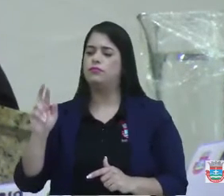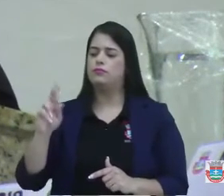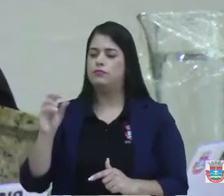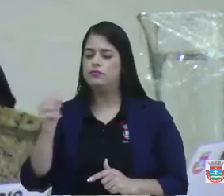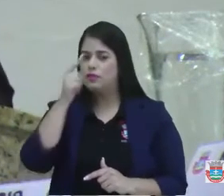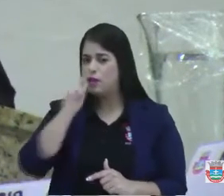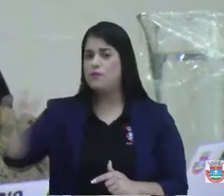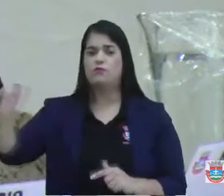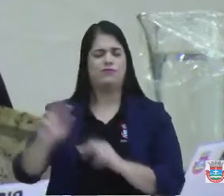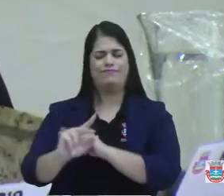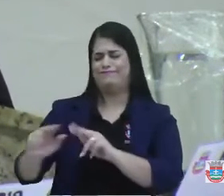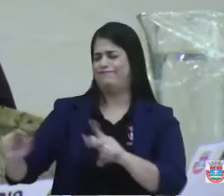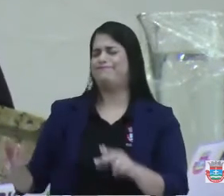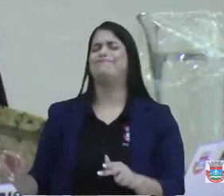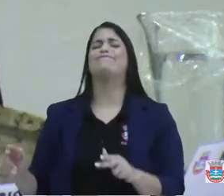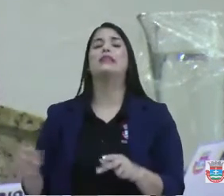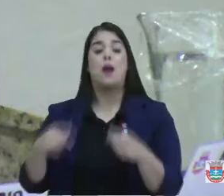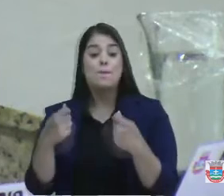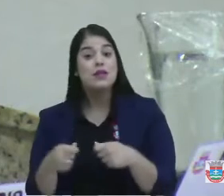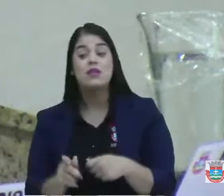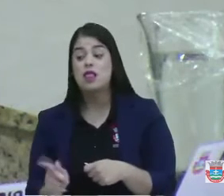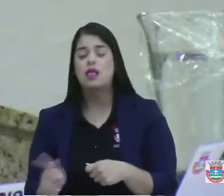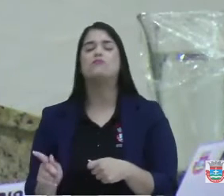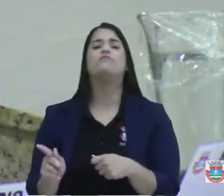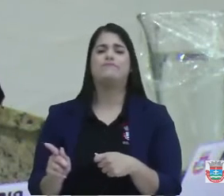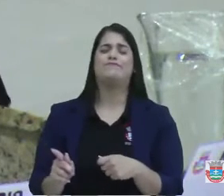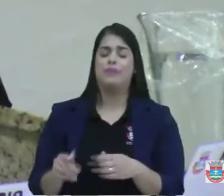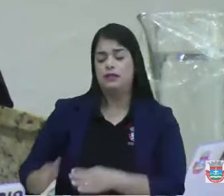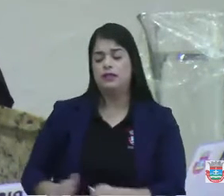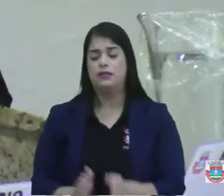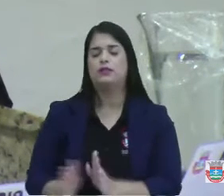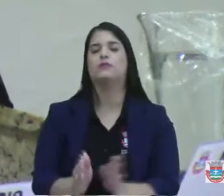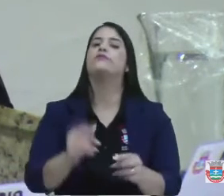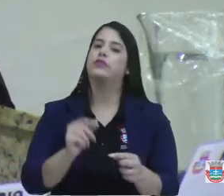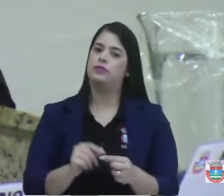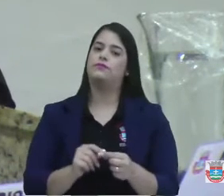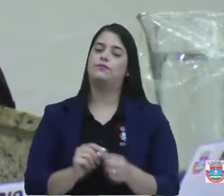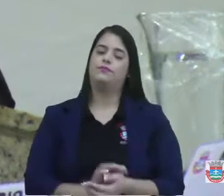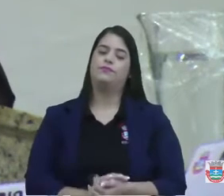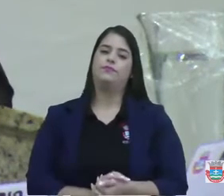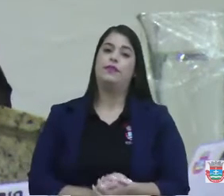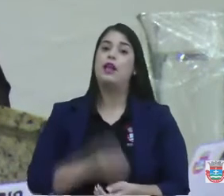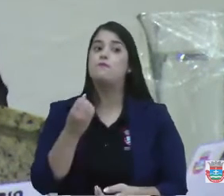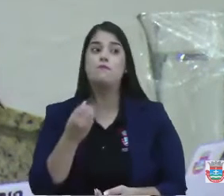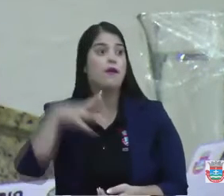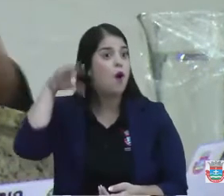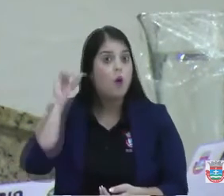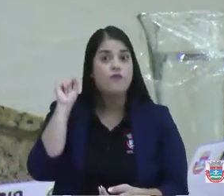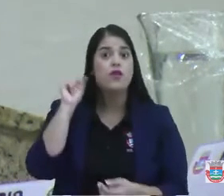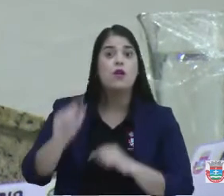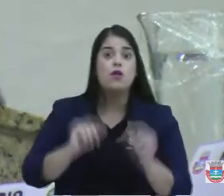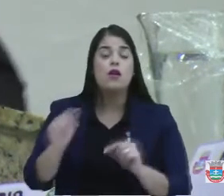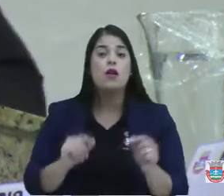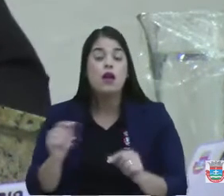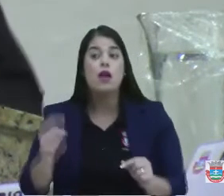todo Macambira enfim aonde está precisando de fazer as estradas vai ser feito e é bom ouvir quando de